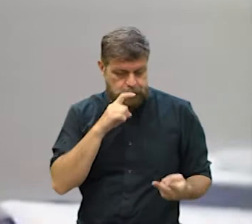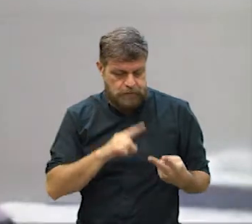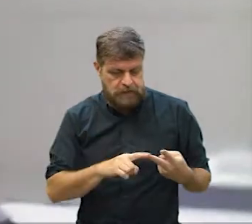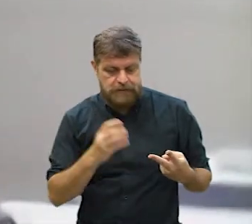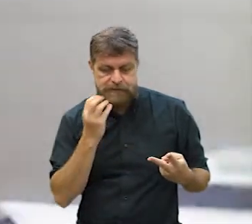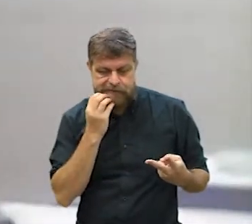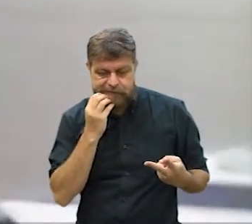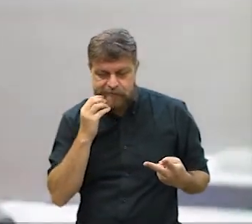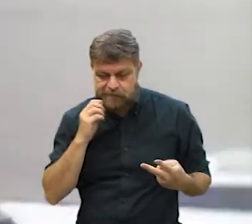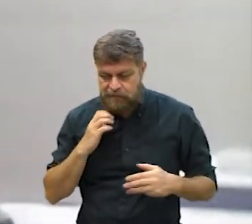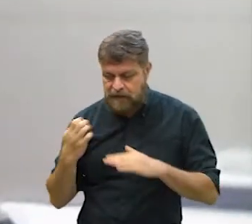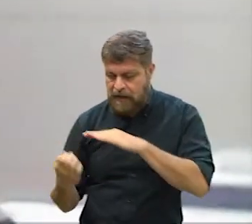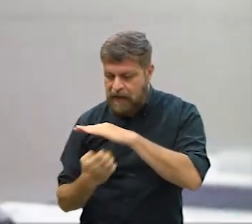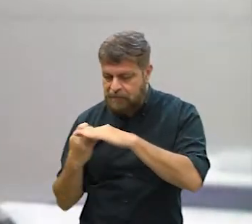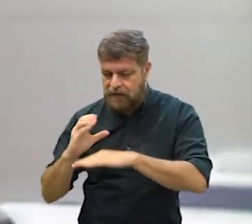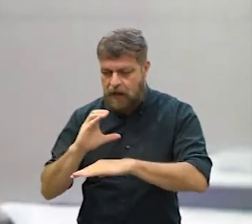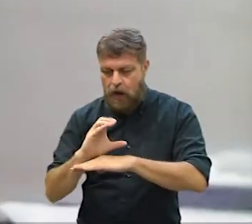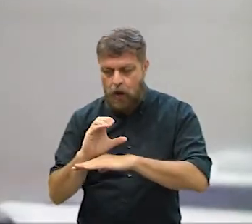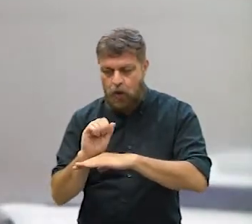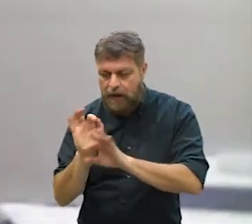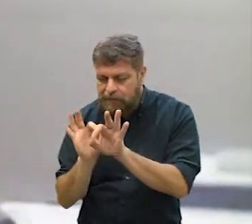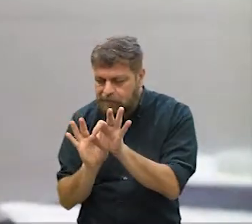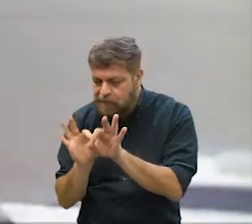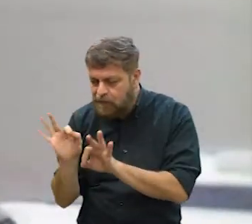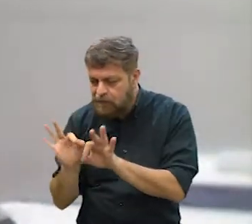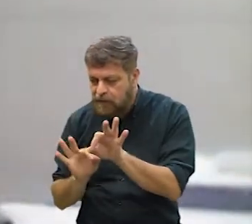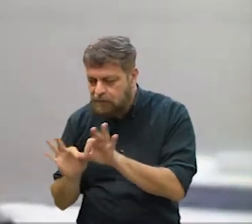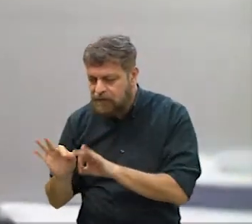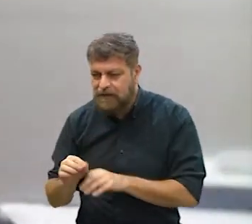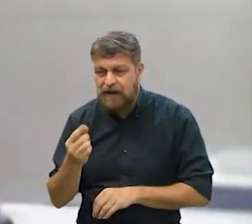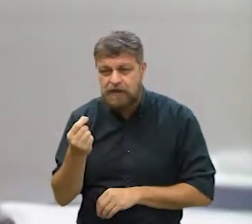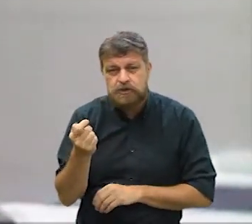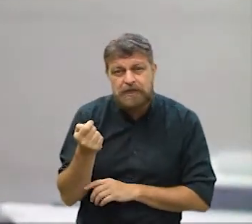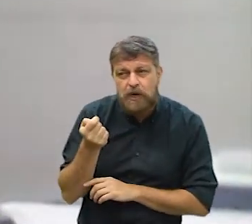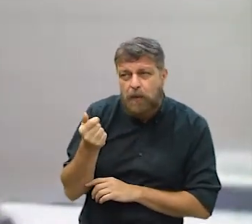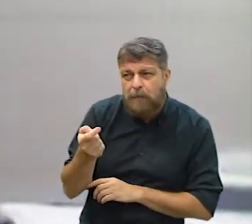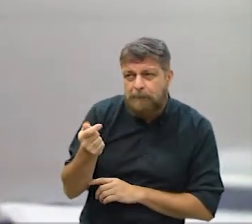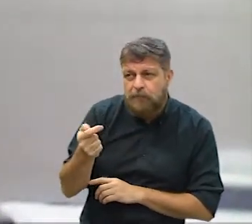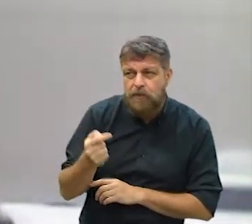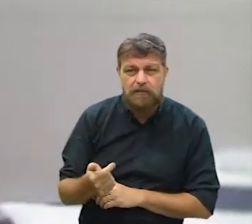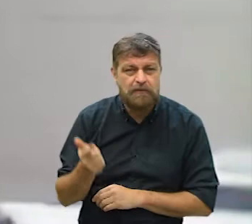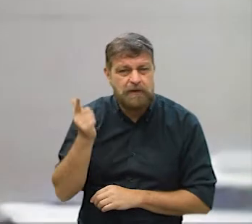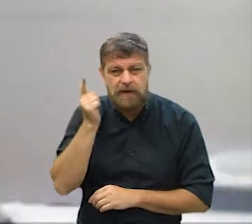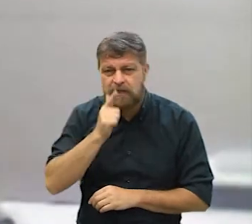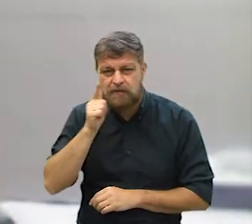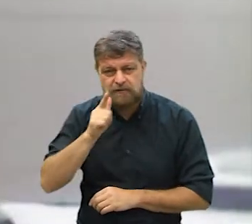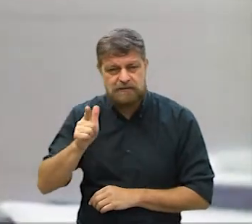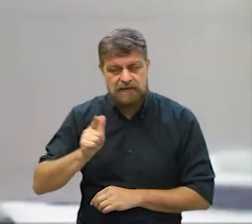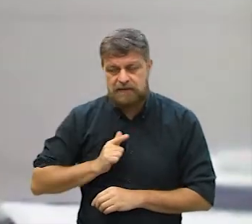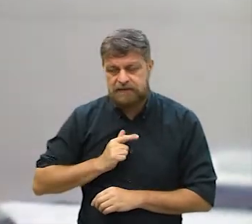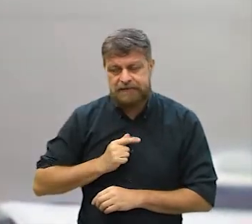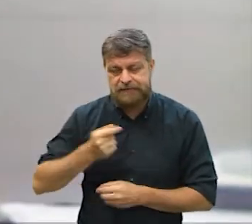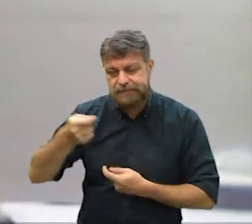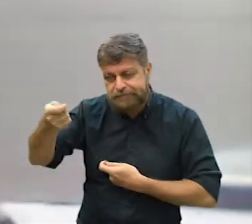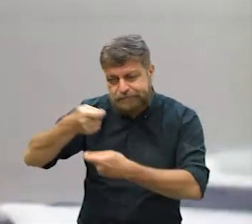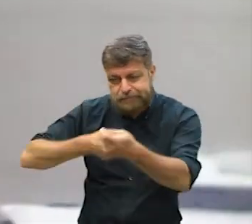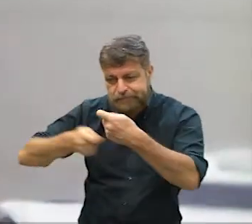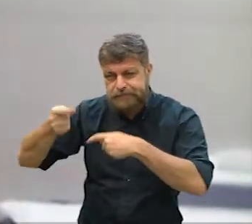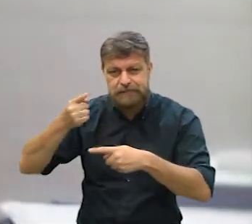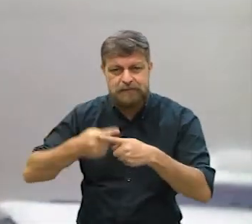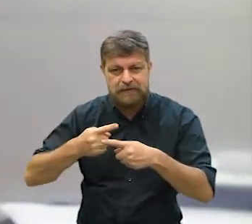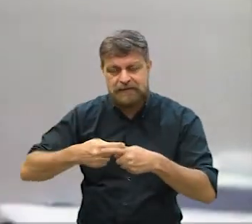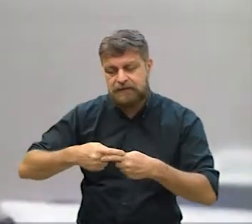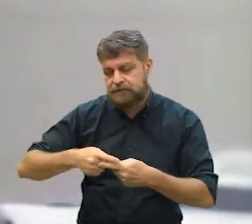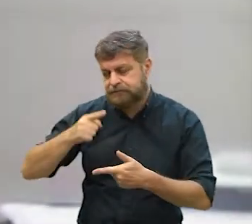Para arrumar a casa, porque o dinheiro, além de ser curto, você não consegue ter acesso a ele por causa